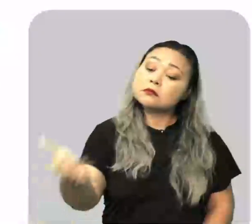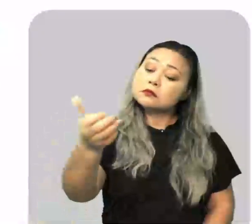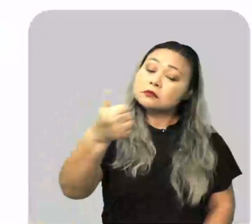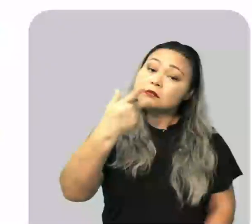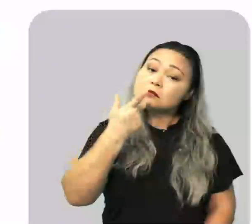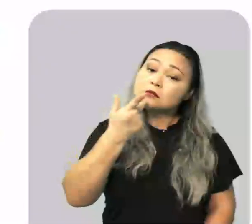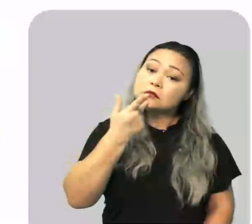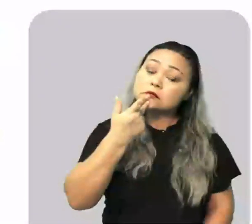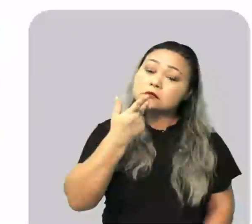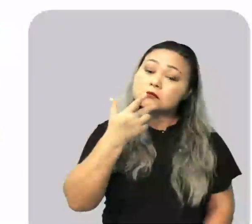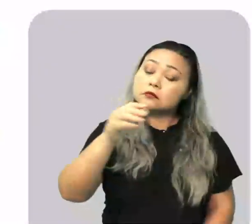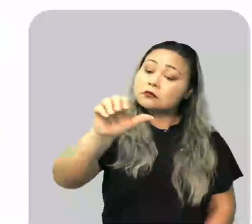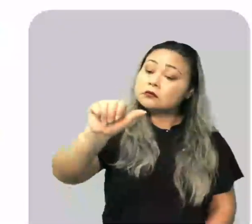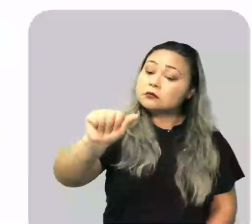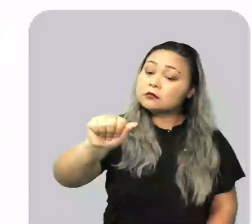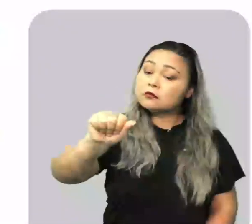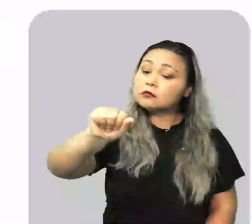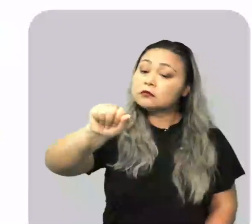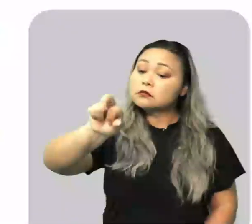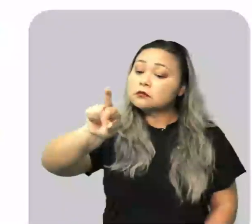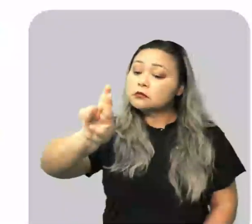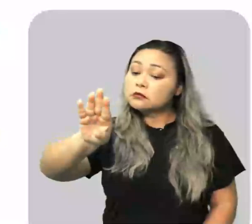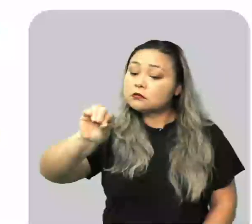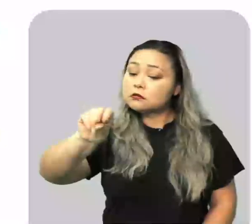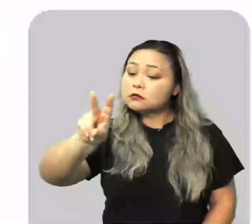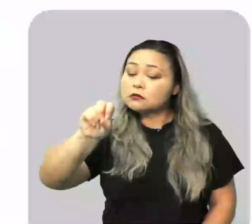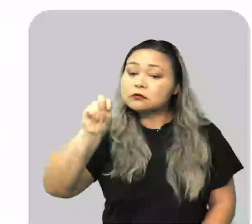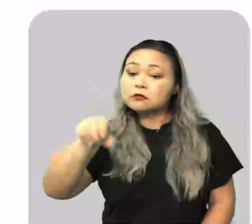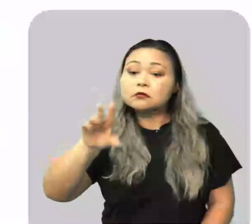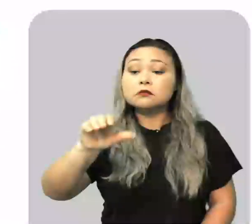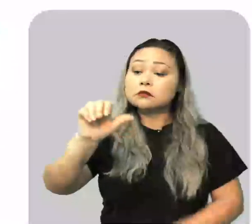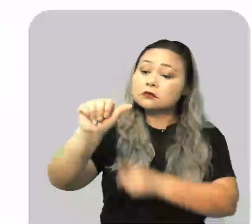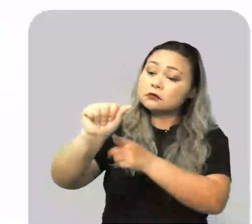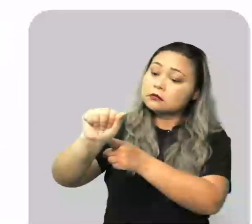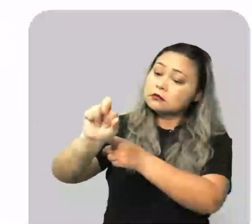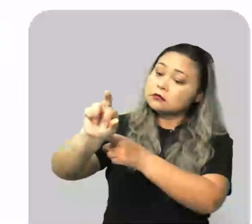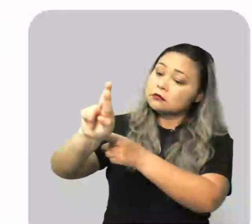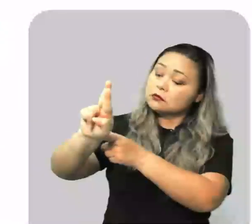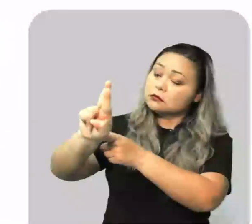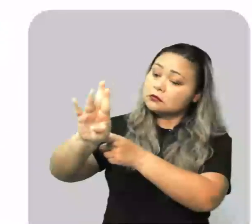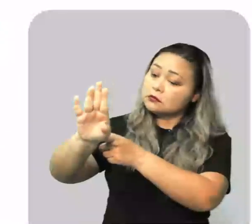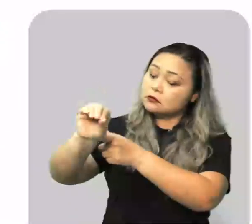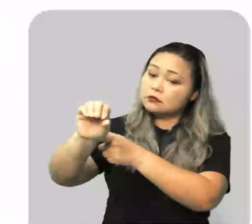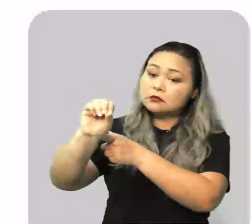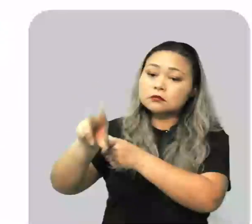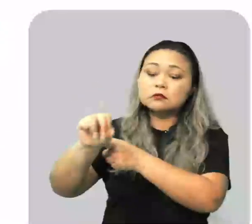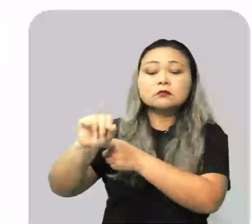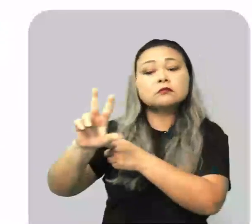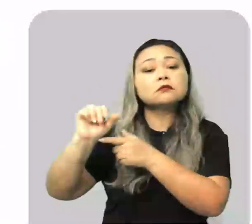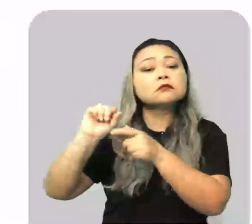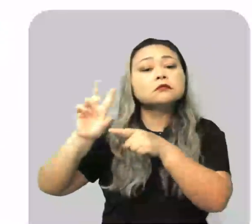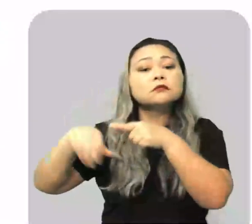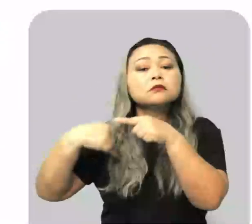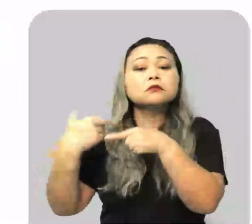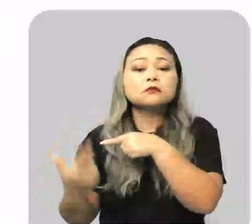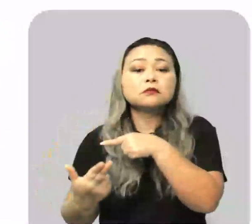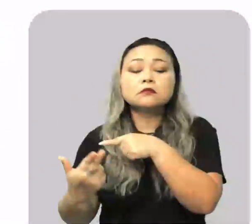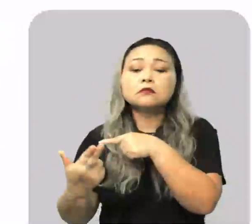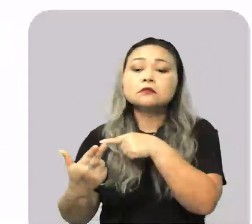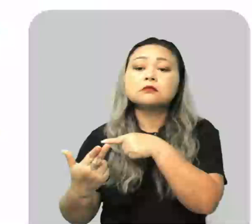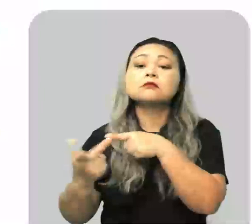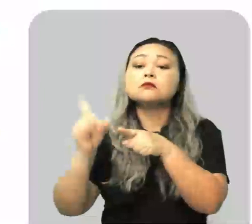Agora nós vamos falar um pouquinho dos arbovírus. Lembram dos arbovírus? São aquelas transmitidos, né? São os vírus transmitidos